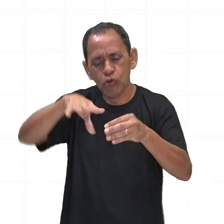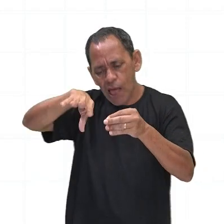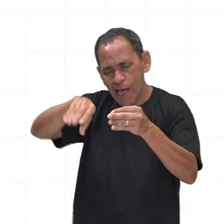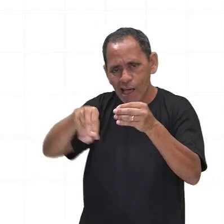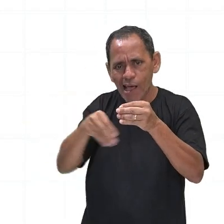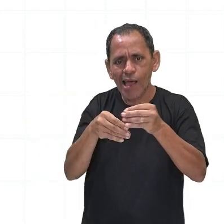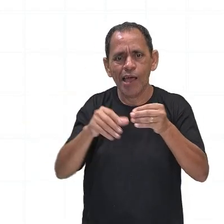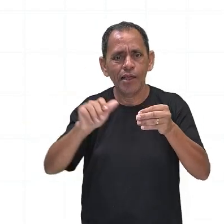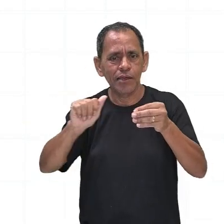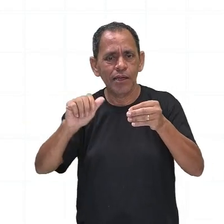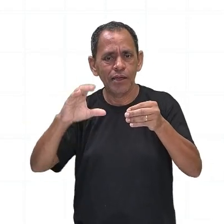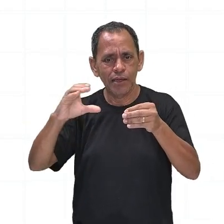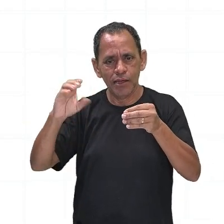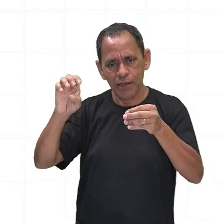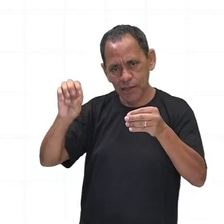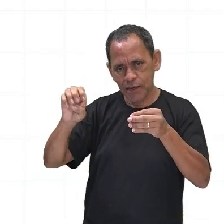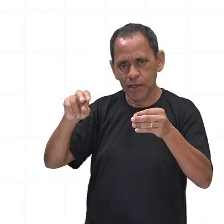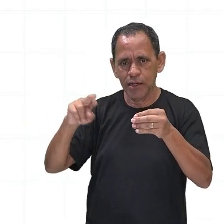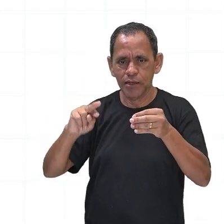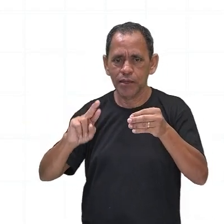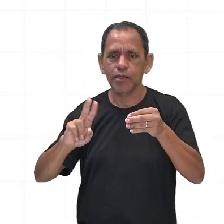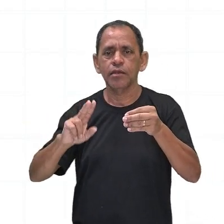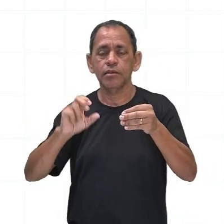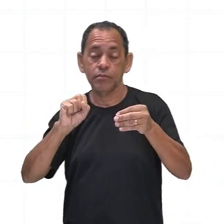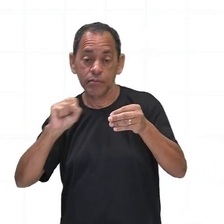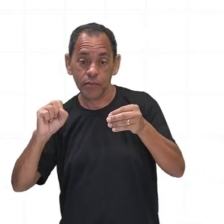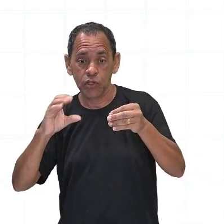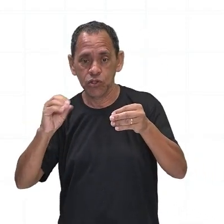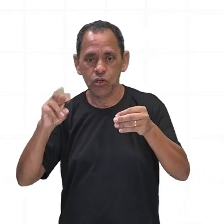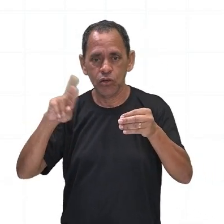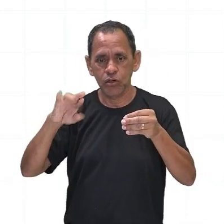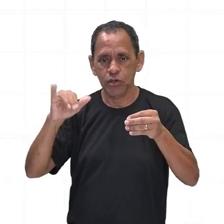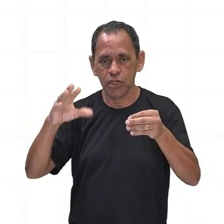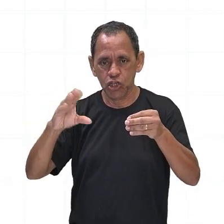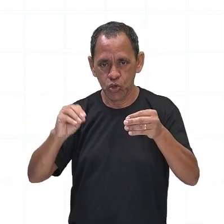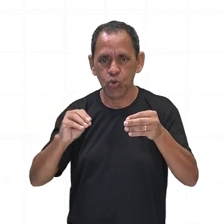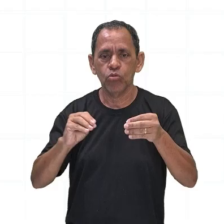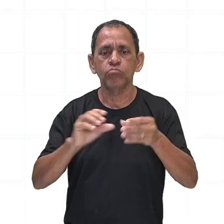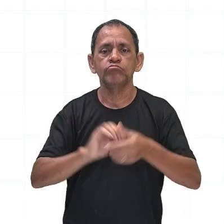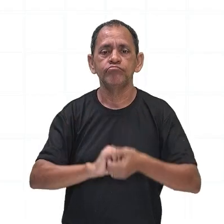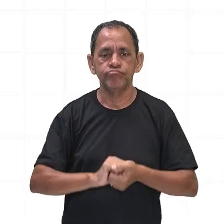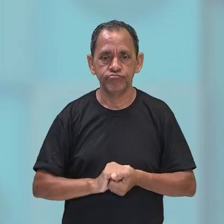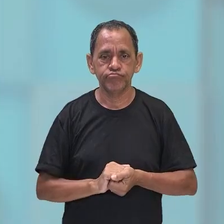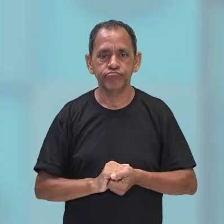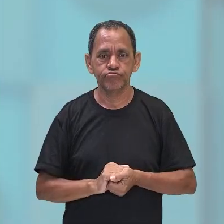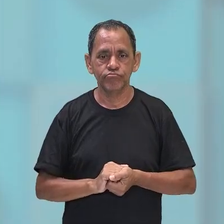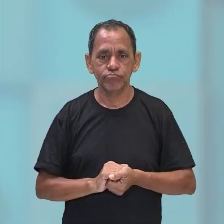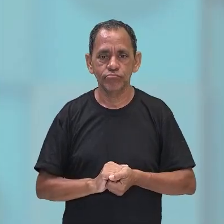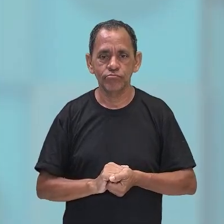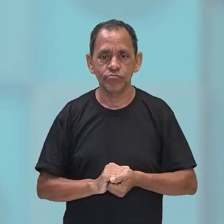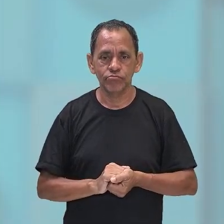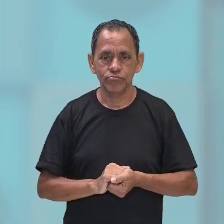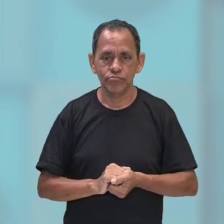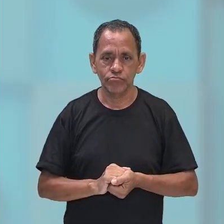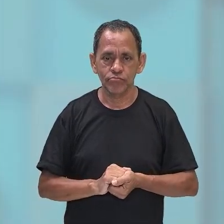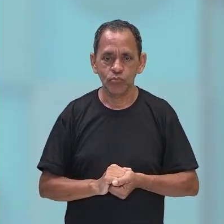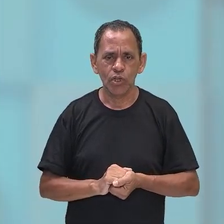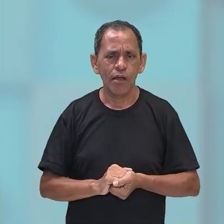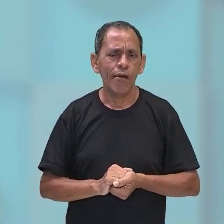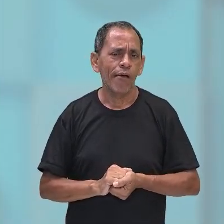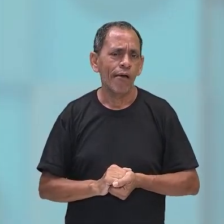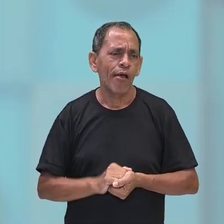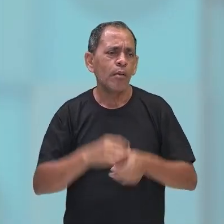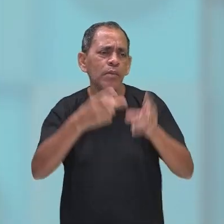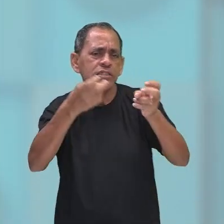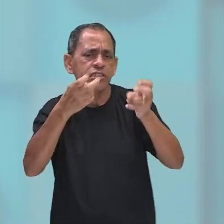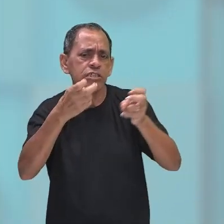acessório, certo? Agora, voltando aqui comigo, quando a gente fala, gente, em termo acessório, percebam que é um